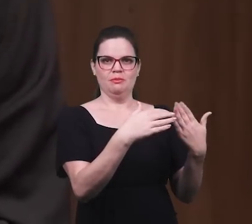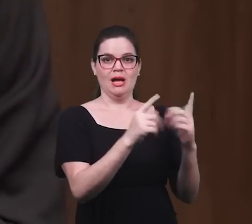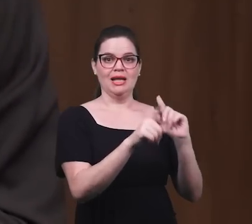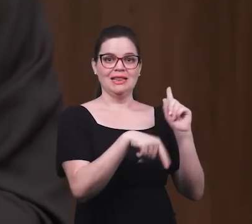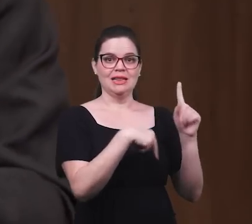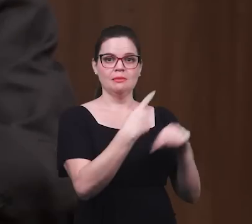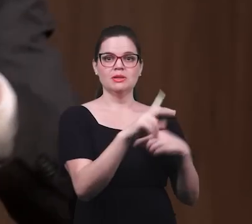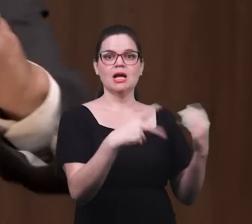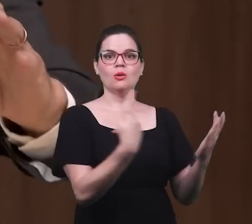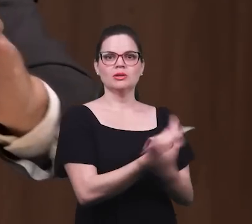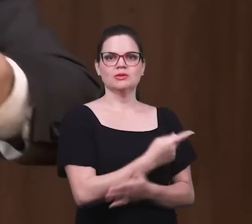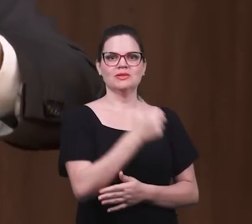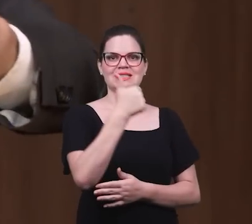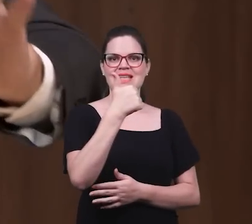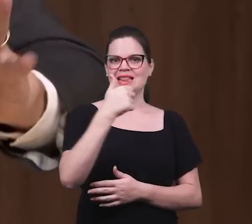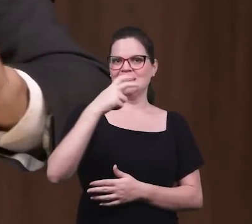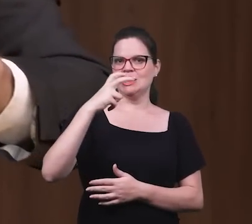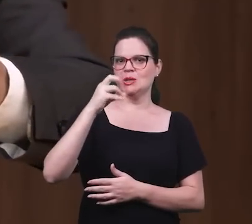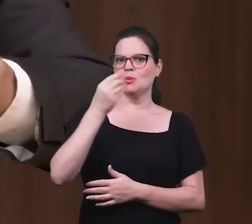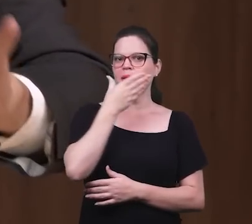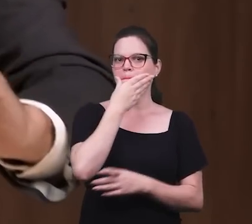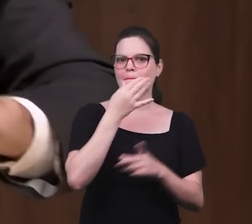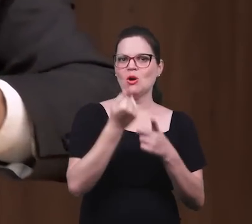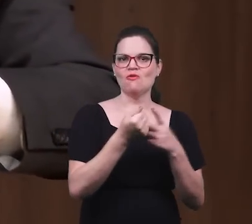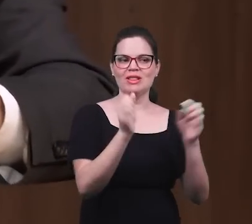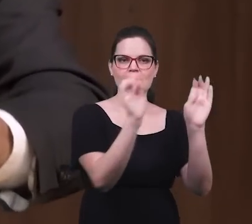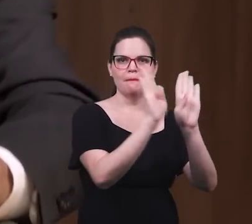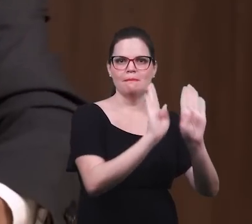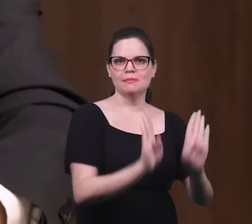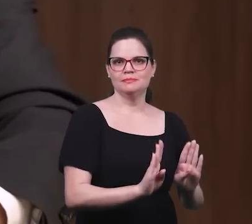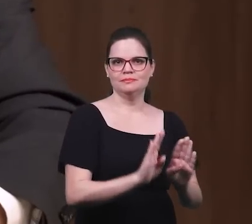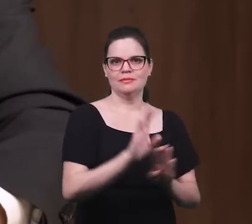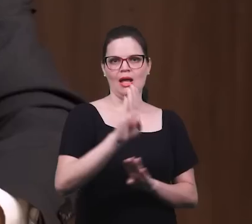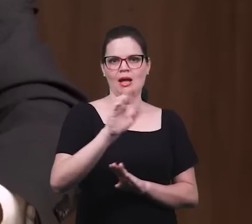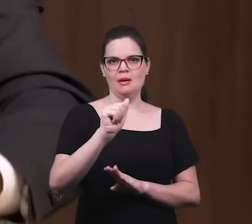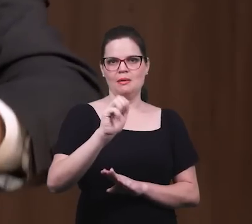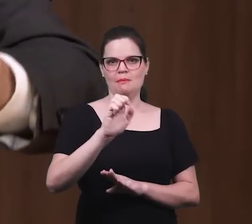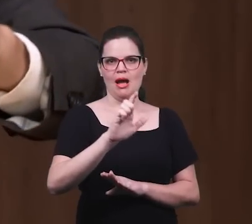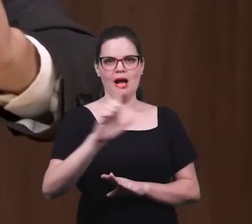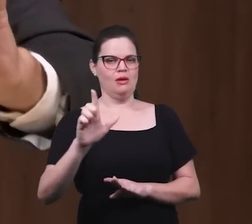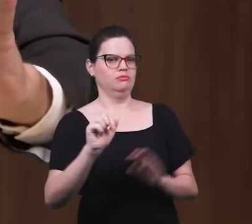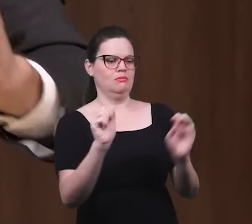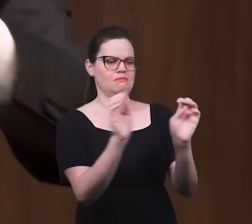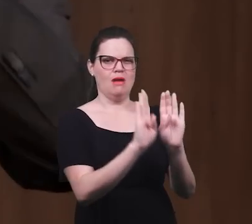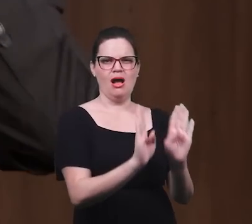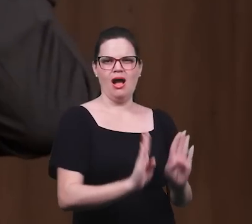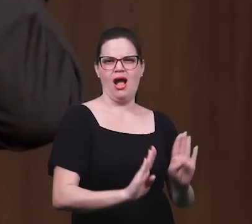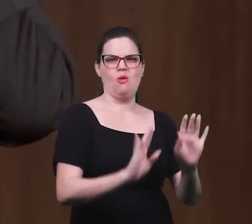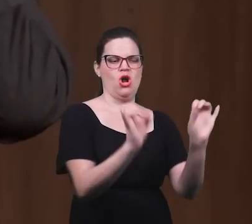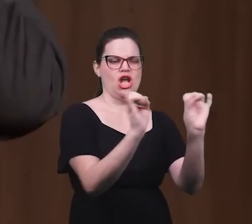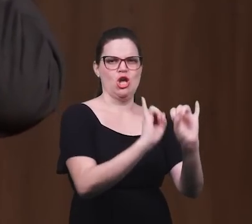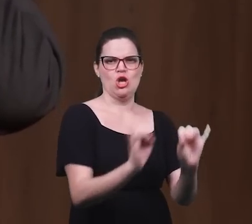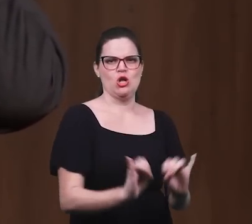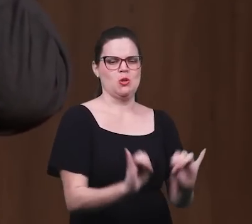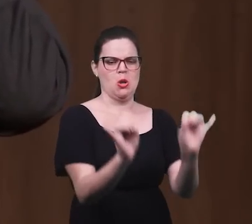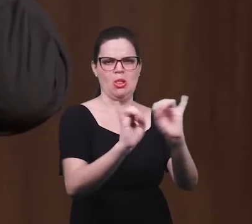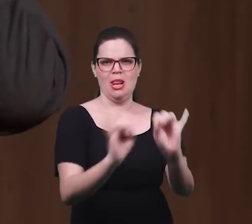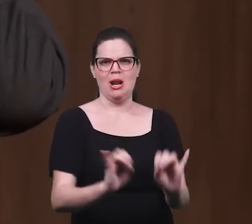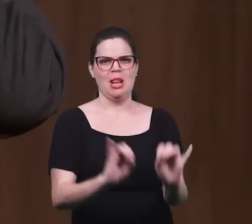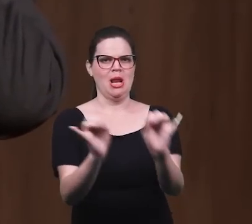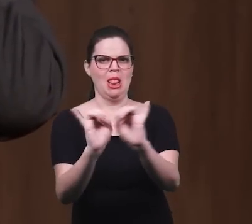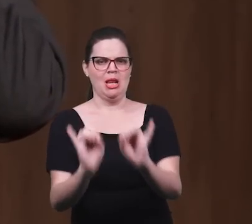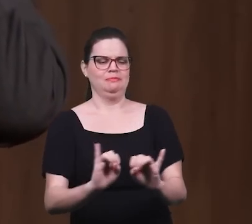E cada um fez um altar, aquele que todo mundo conhece, né? 400. E fez os 2 altares.